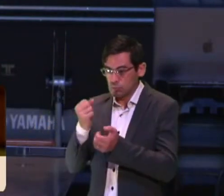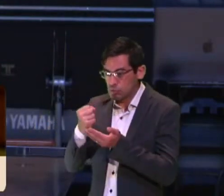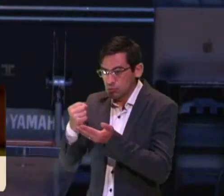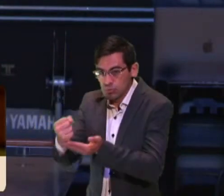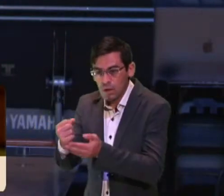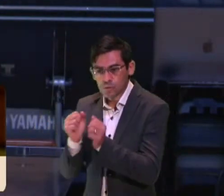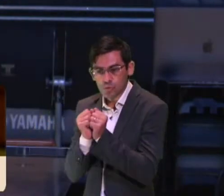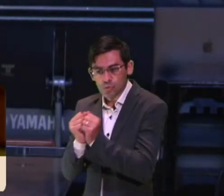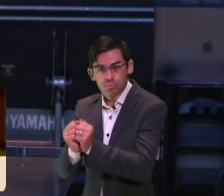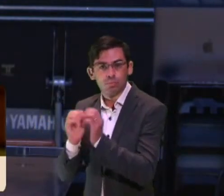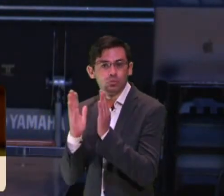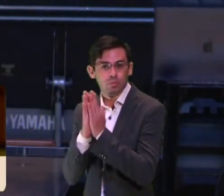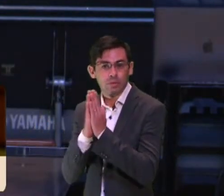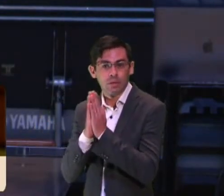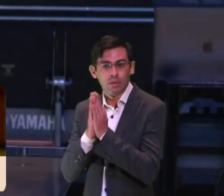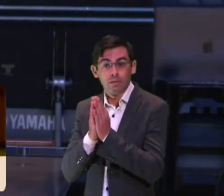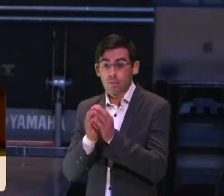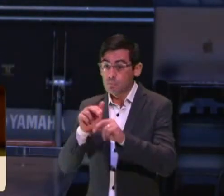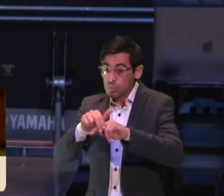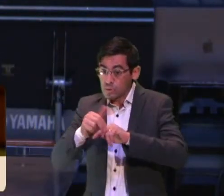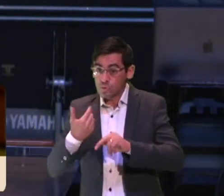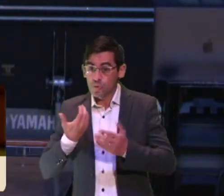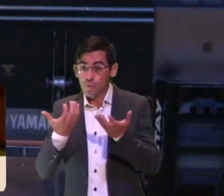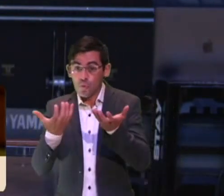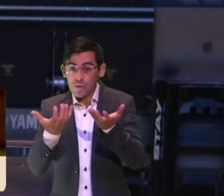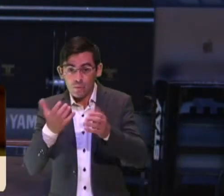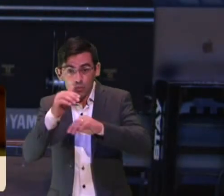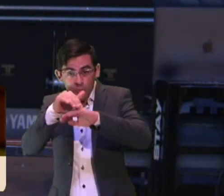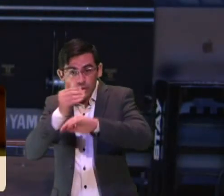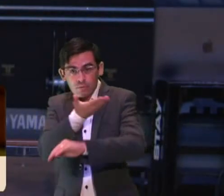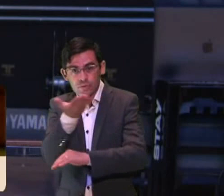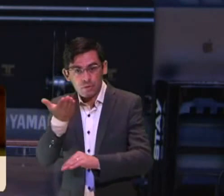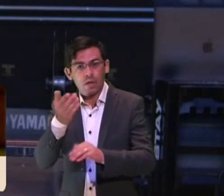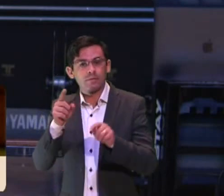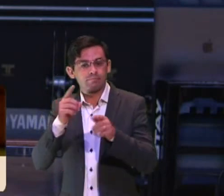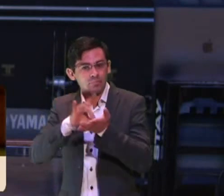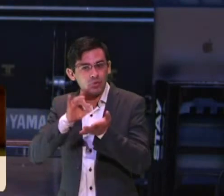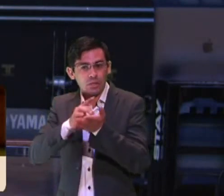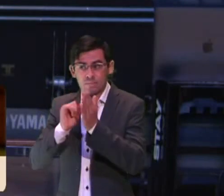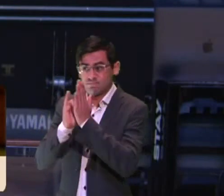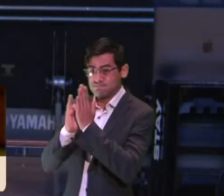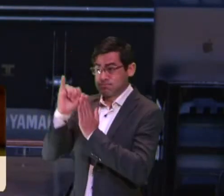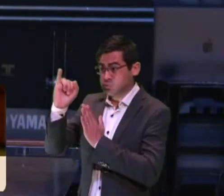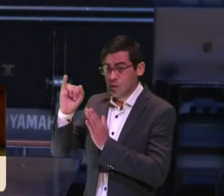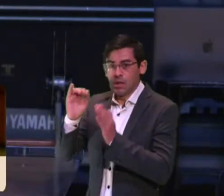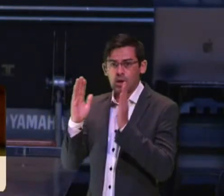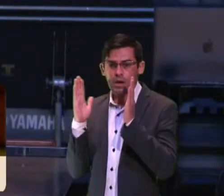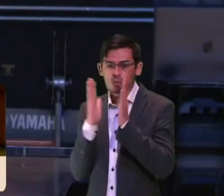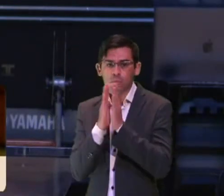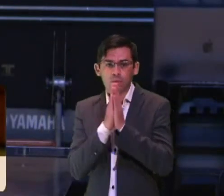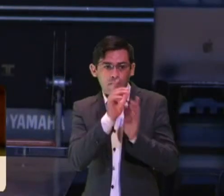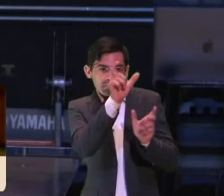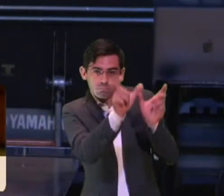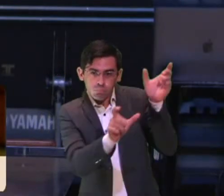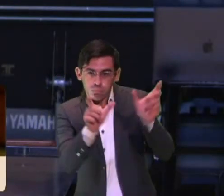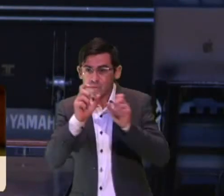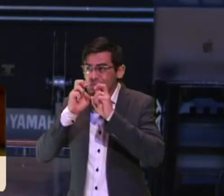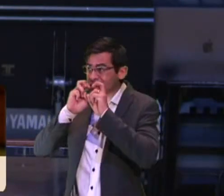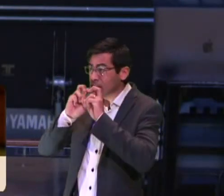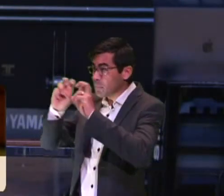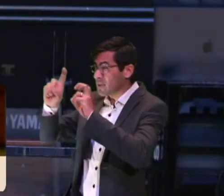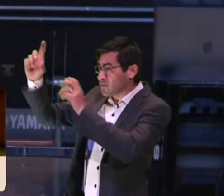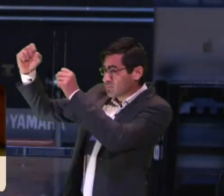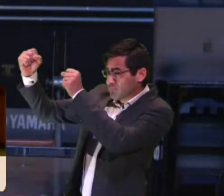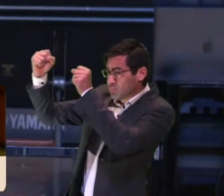intercessão. E hoje eu queria te convidar a ser um intercessor, a orar por alguém, a clamar pelo poder que há no nome